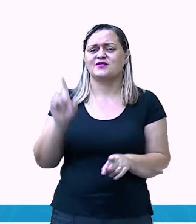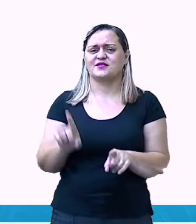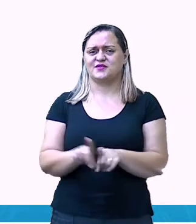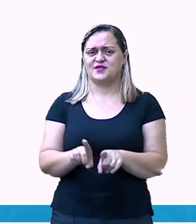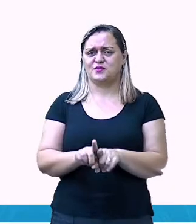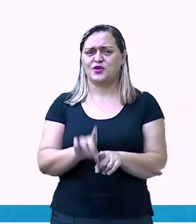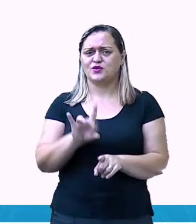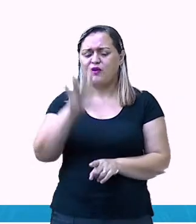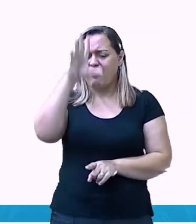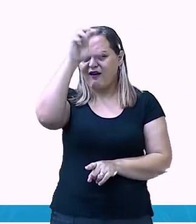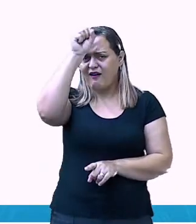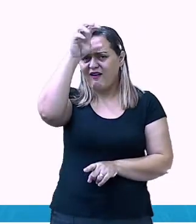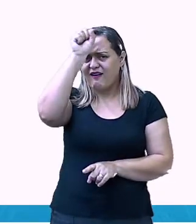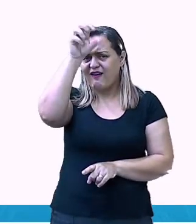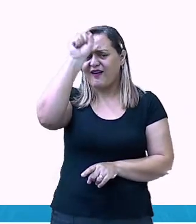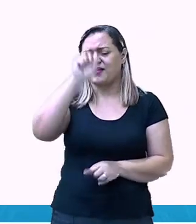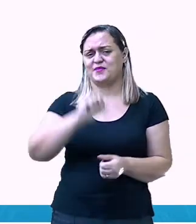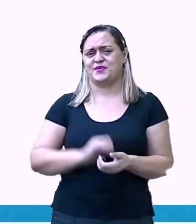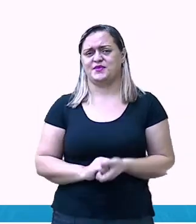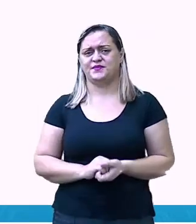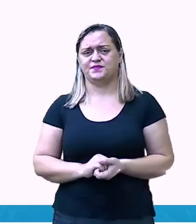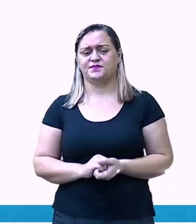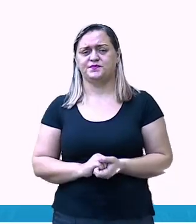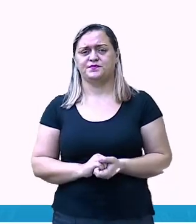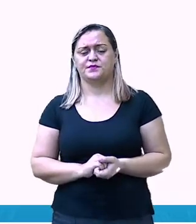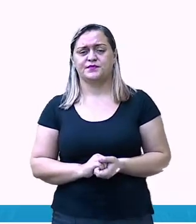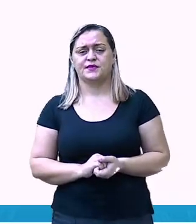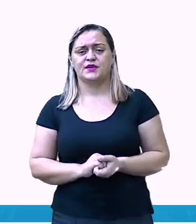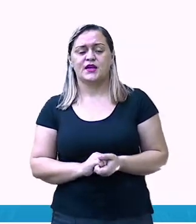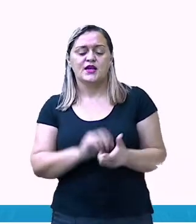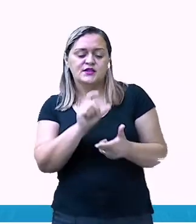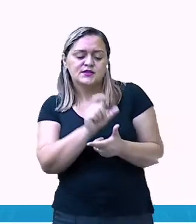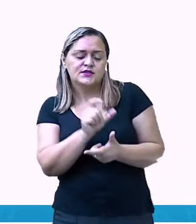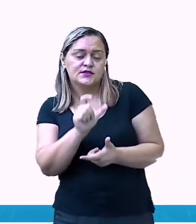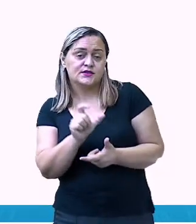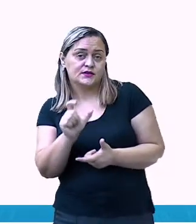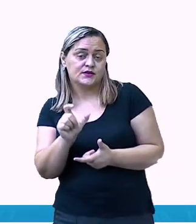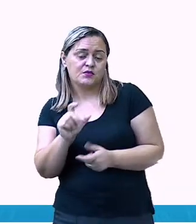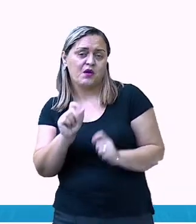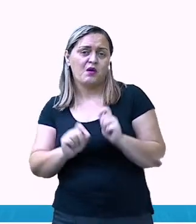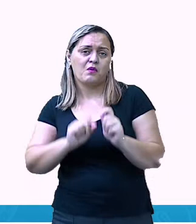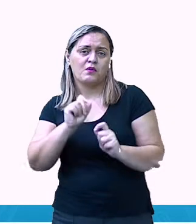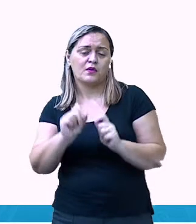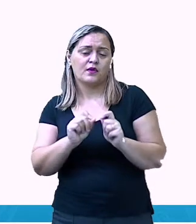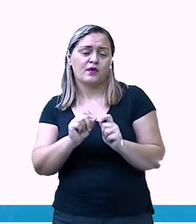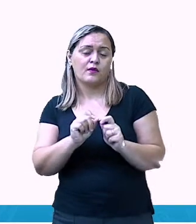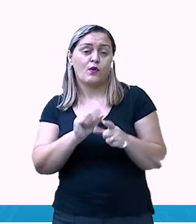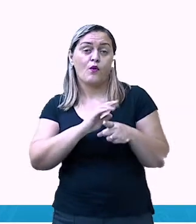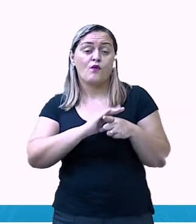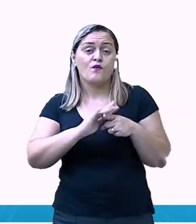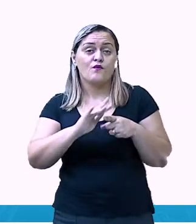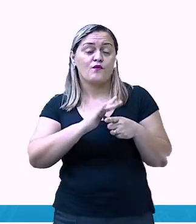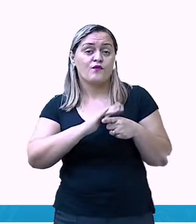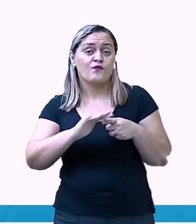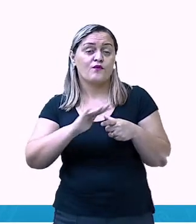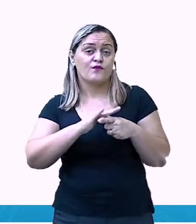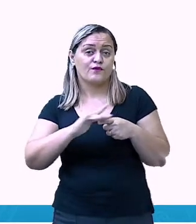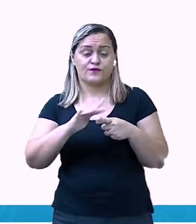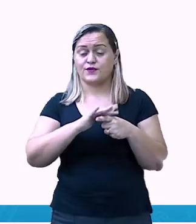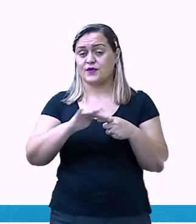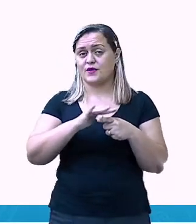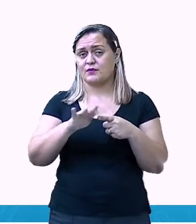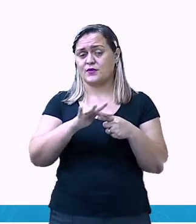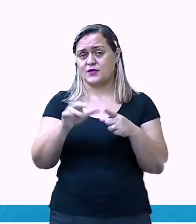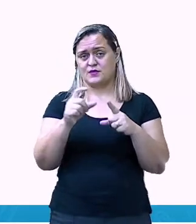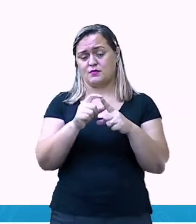fonema ou grupo de fonemas. O que é fonema? É um som, né? Então a sílaba é um determinado som ou um